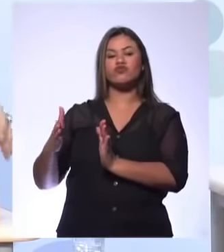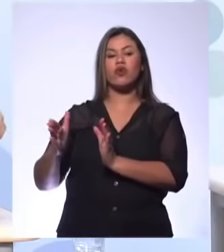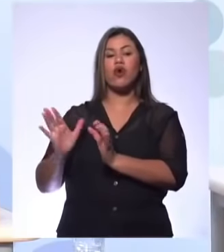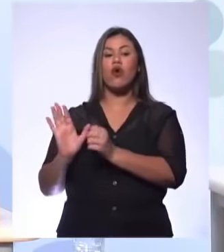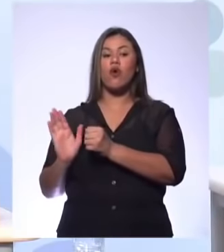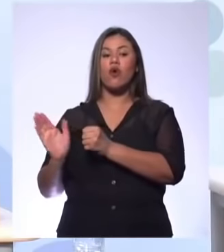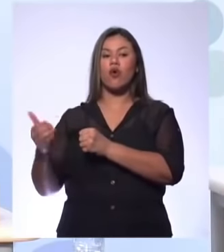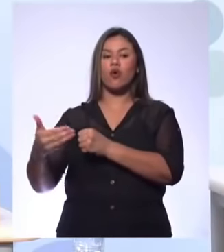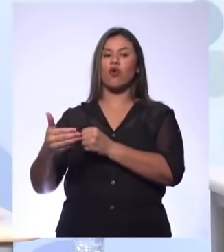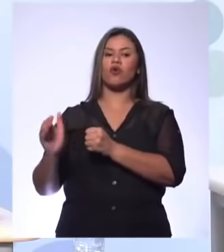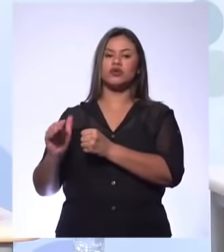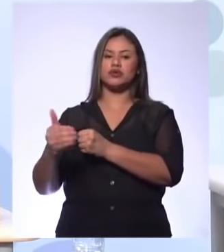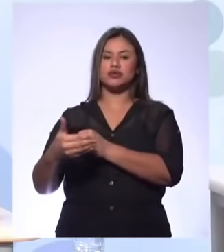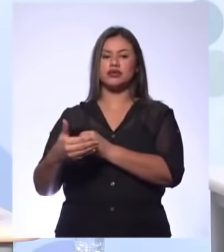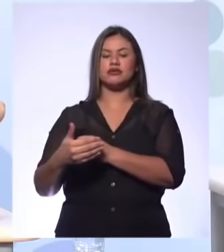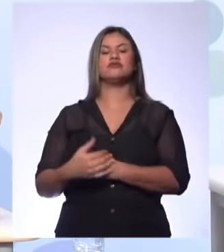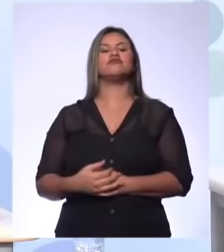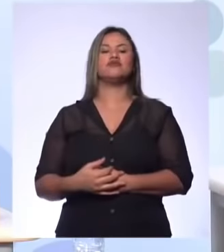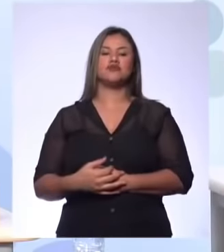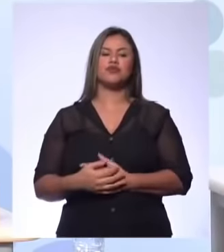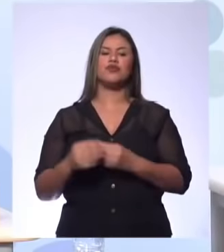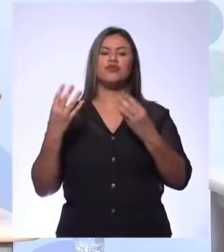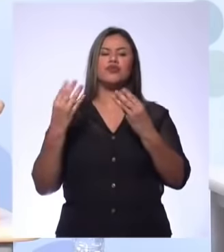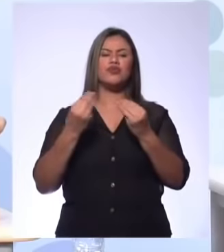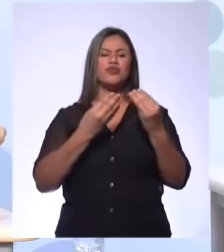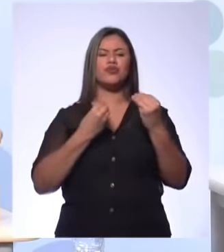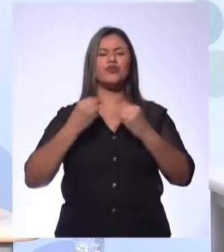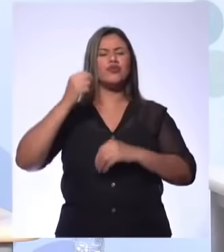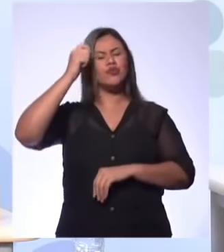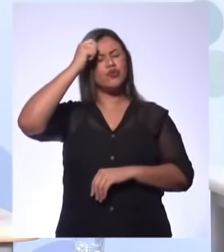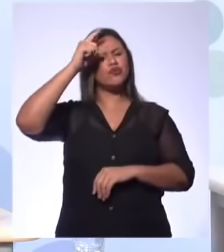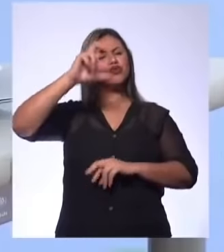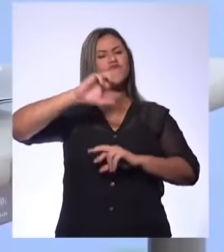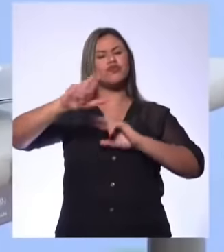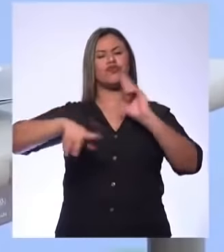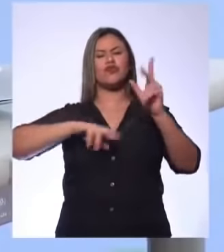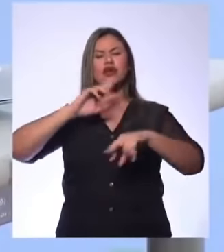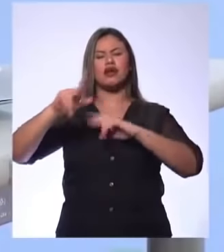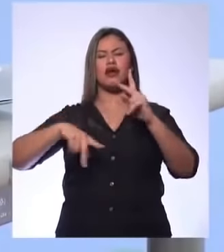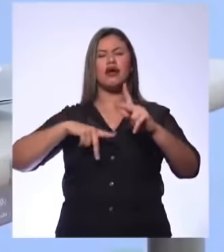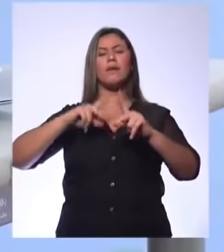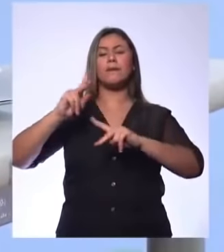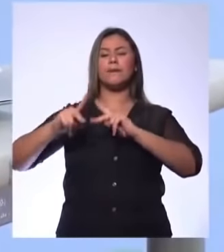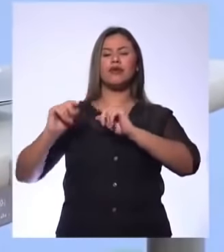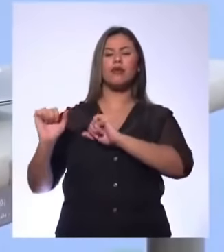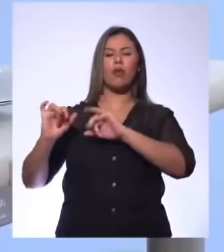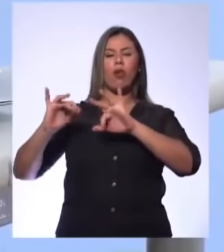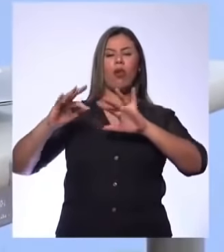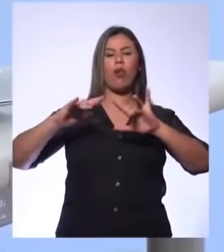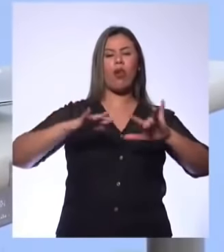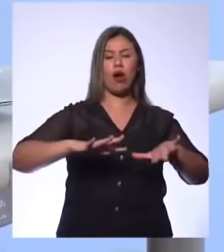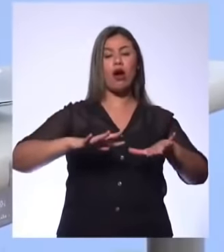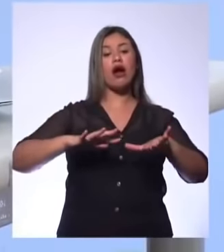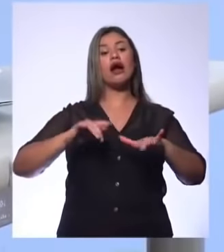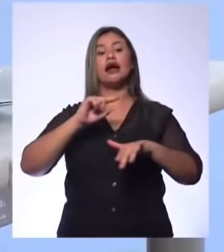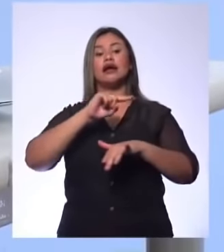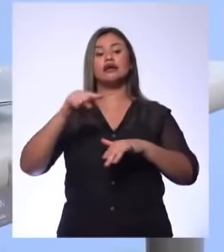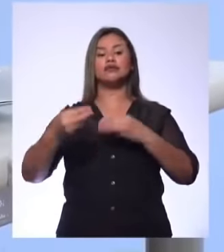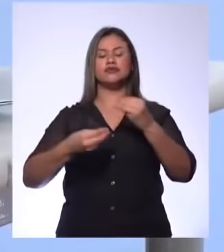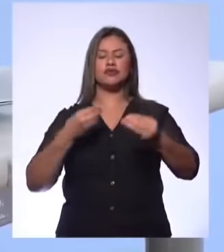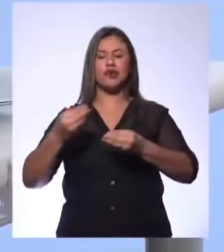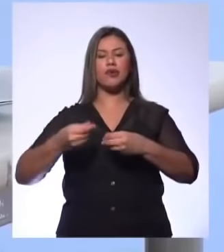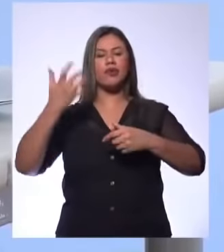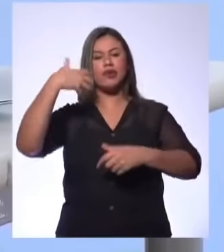ano, muitas culturas diferentes, esses povos que foram chegando, como o professor Carlos agora explicou, eles vão formar